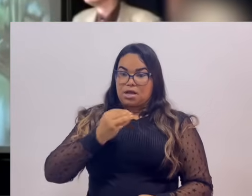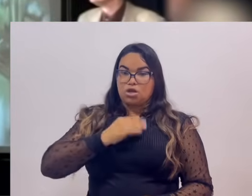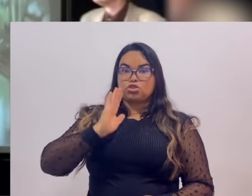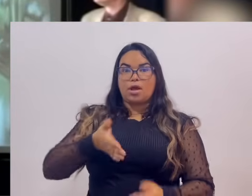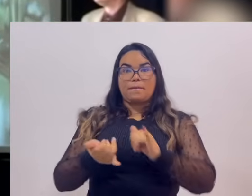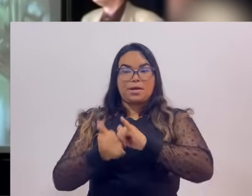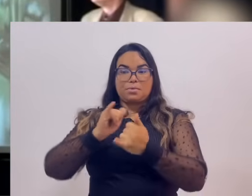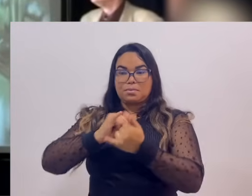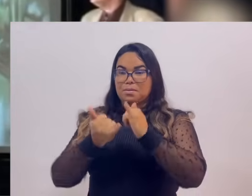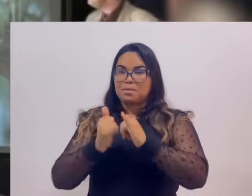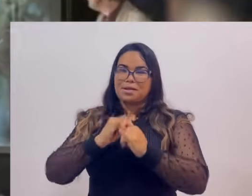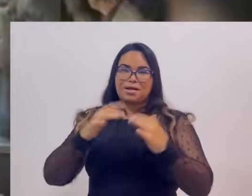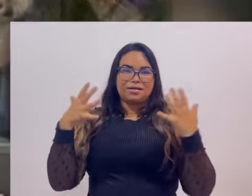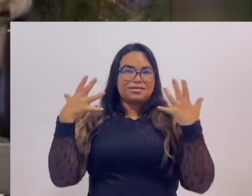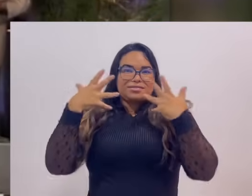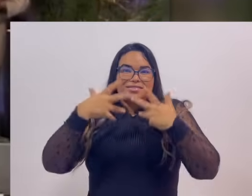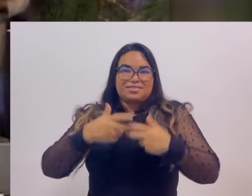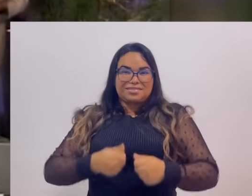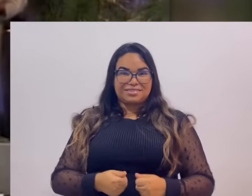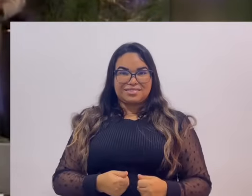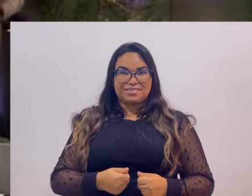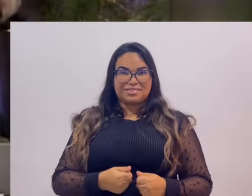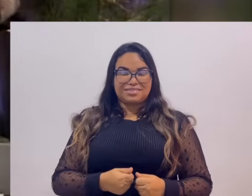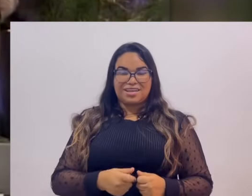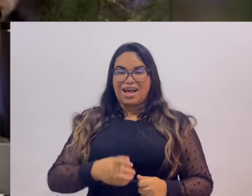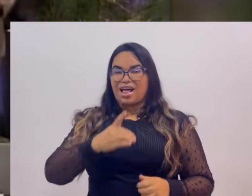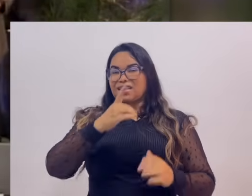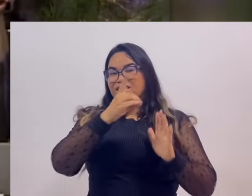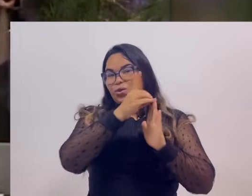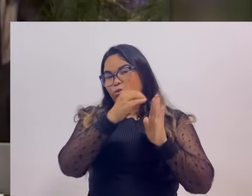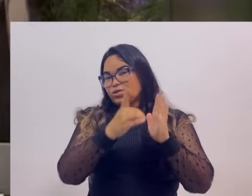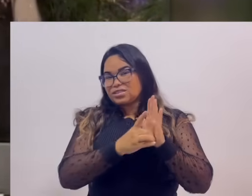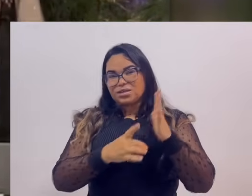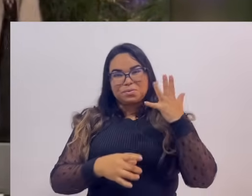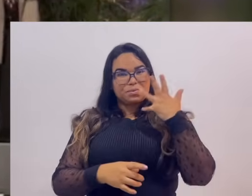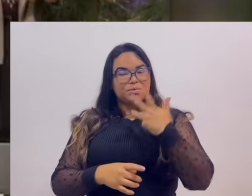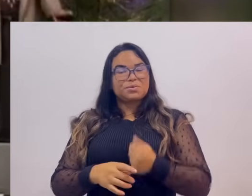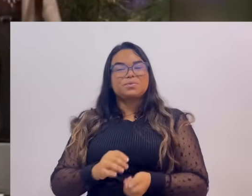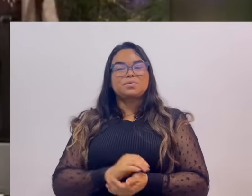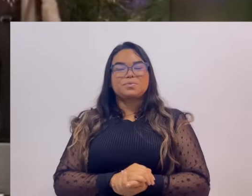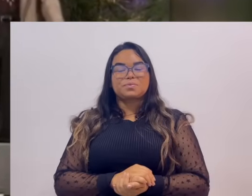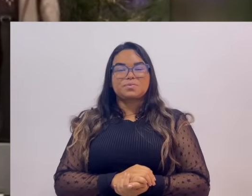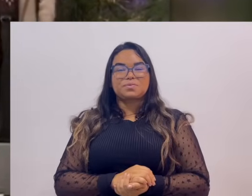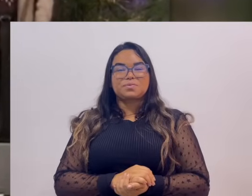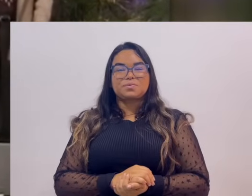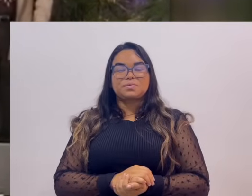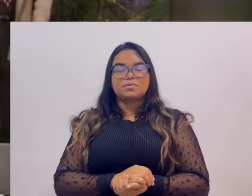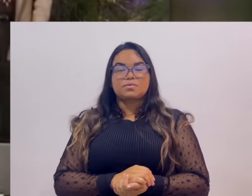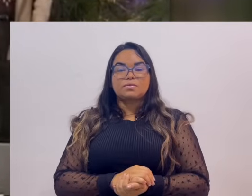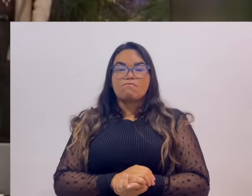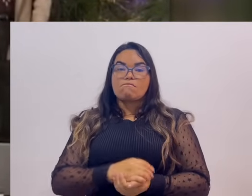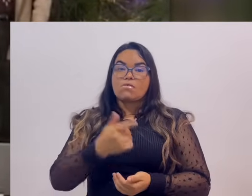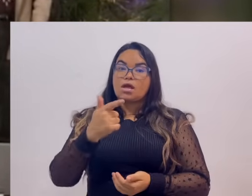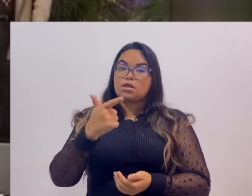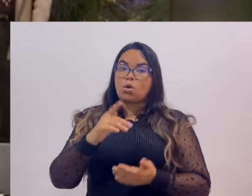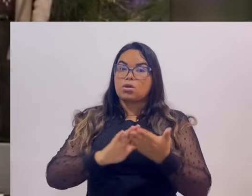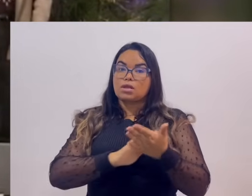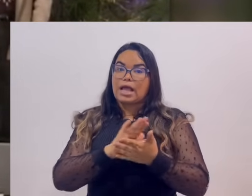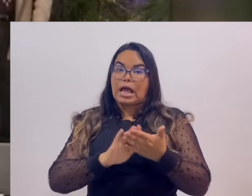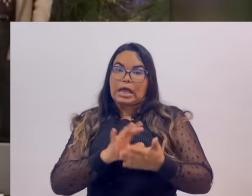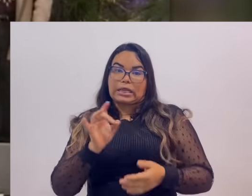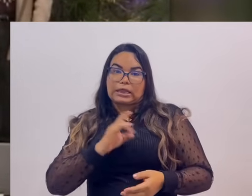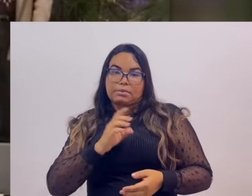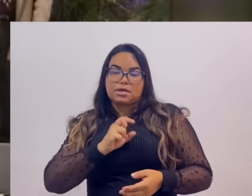ao céu se o registro dos pecados estiver ali gravado é a coisa mais linda do mundo é a doutrina